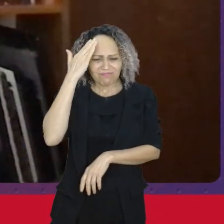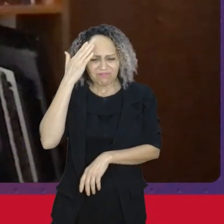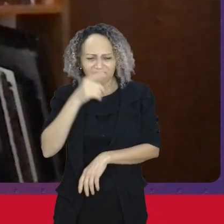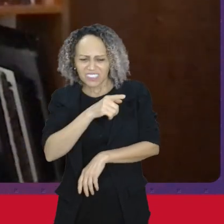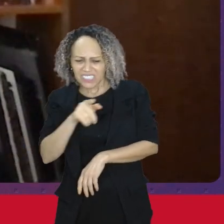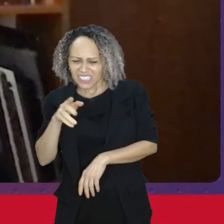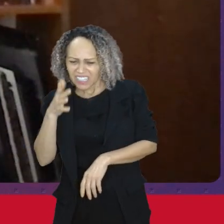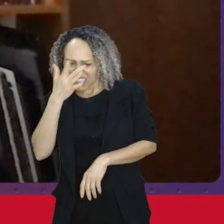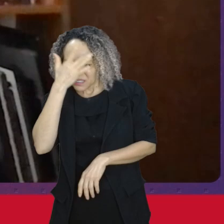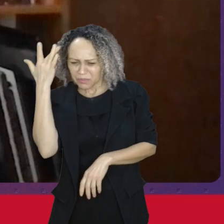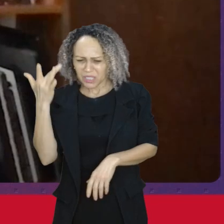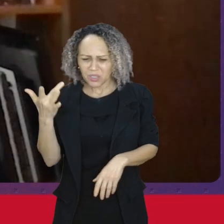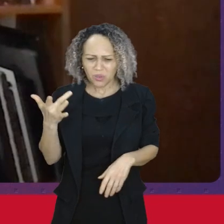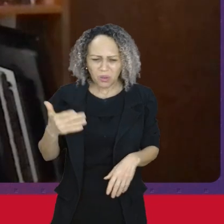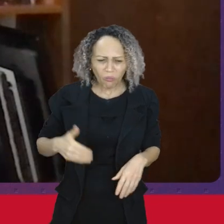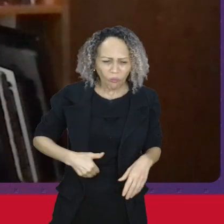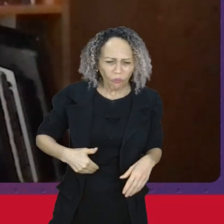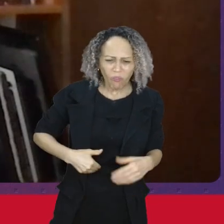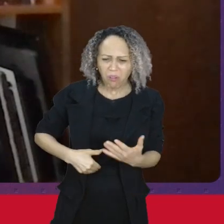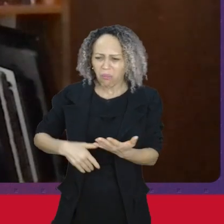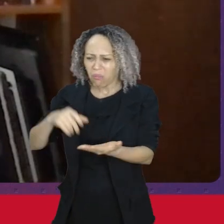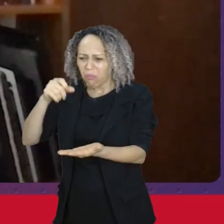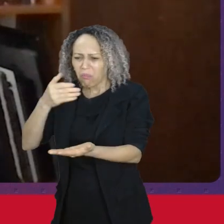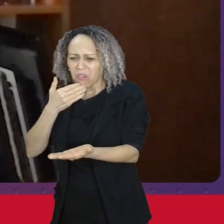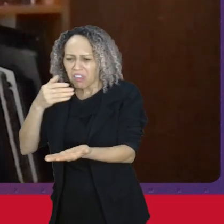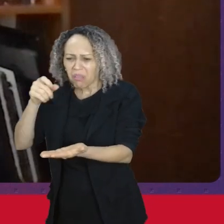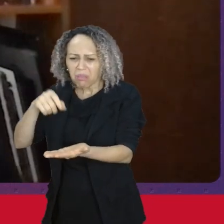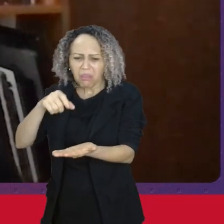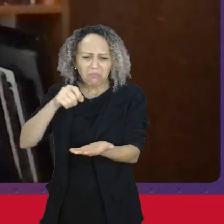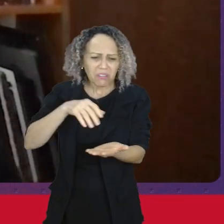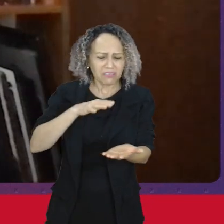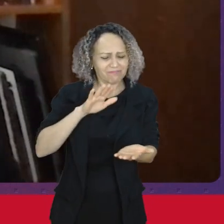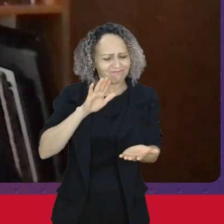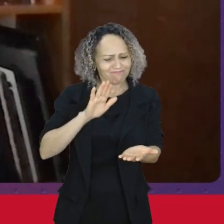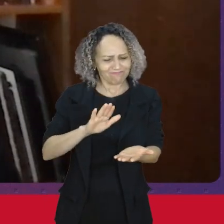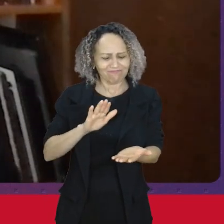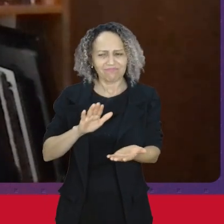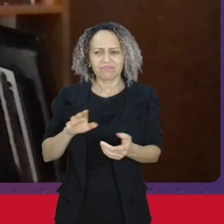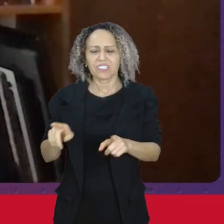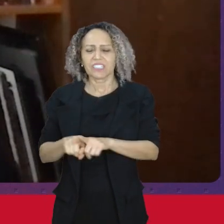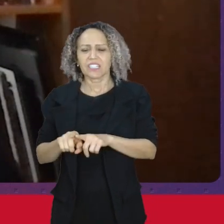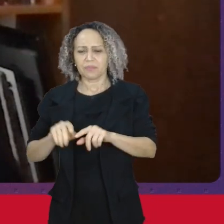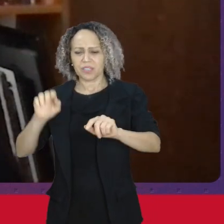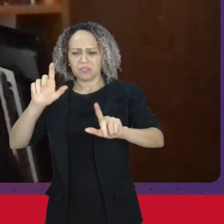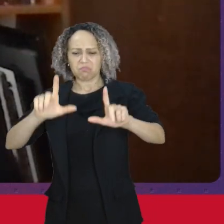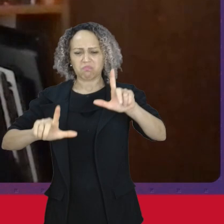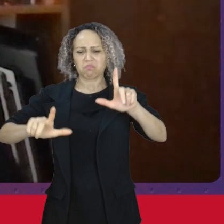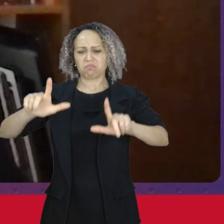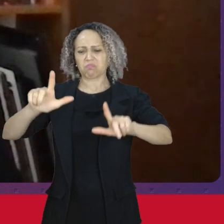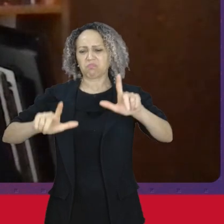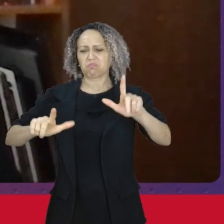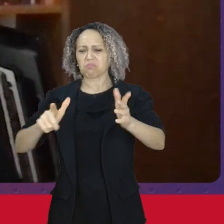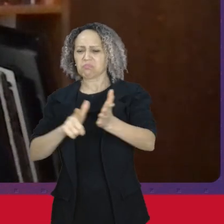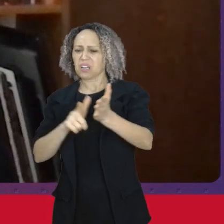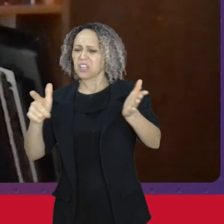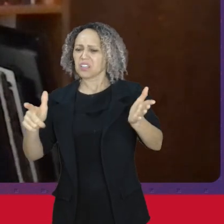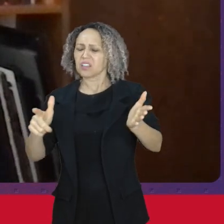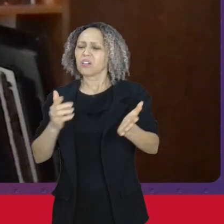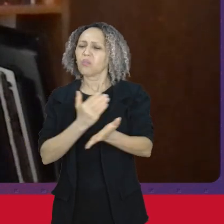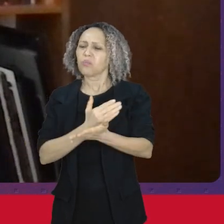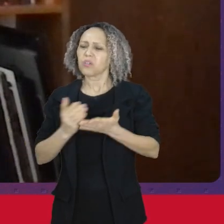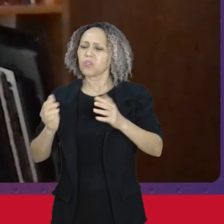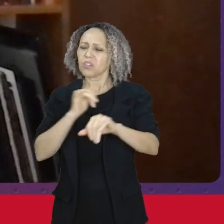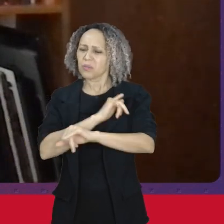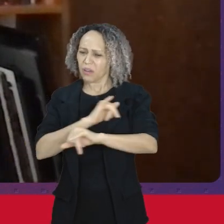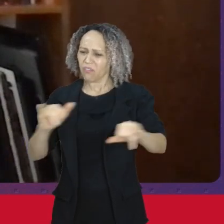essa situação no dia a dia, mas a imprensa também, a grande imprensa, começou a falar muito sobre a